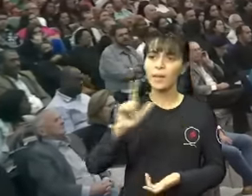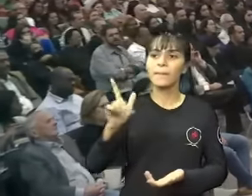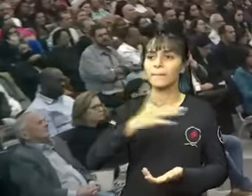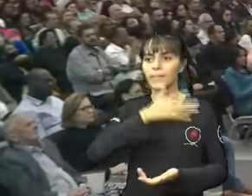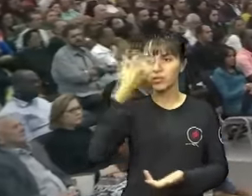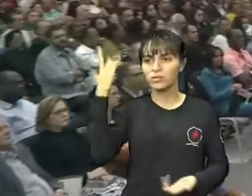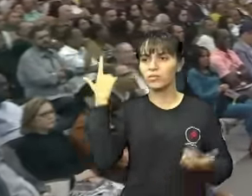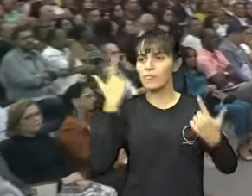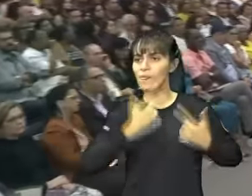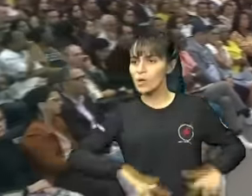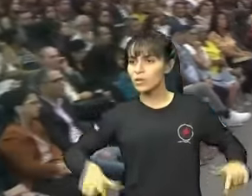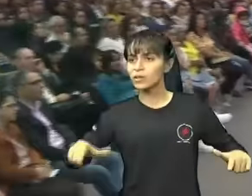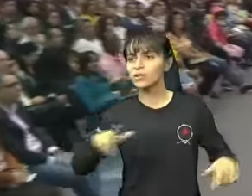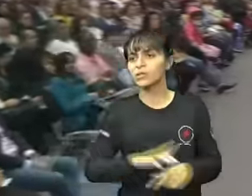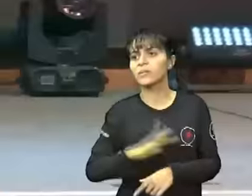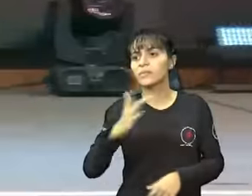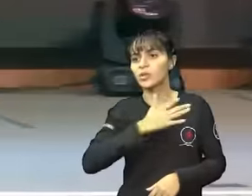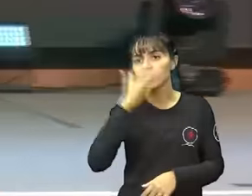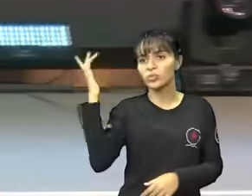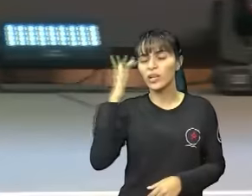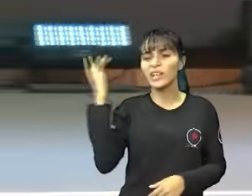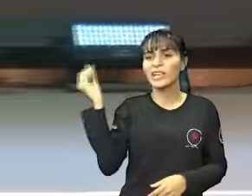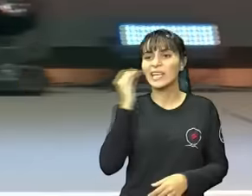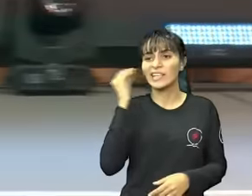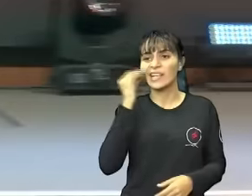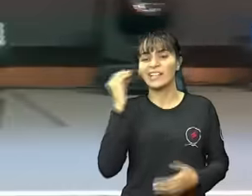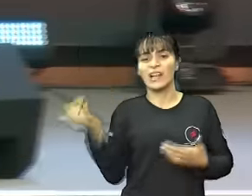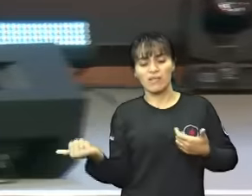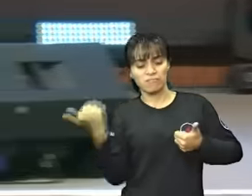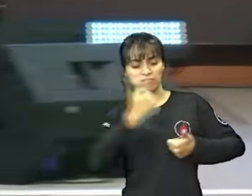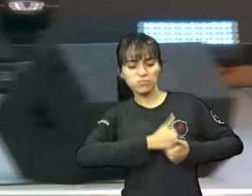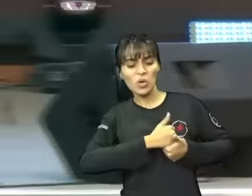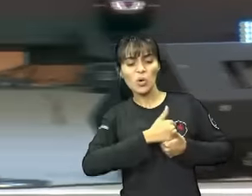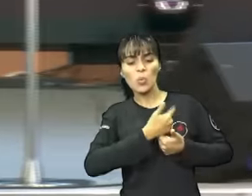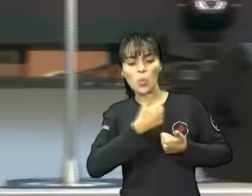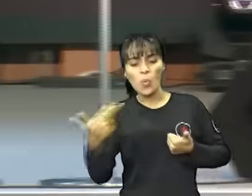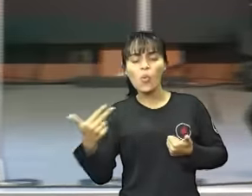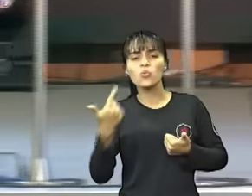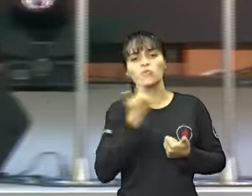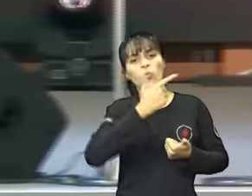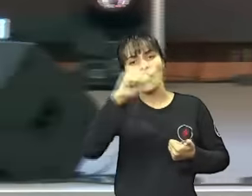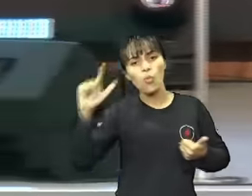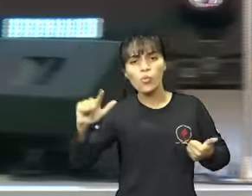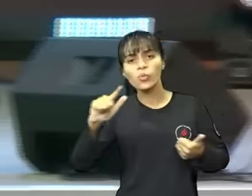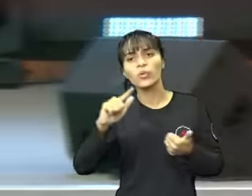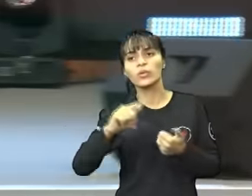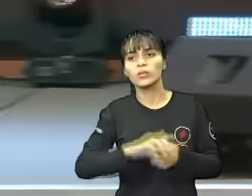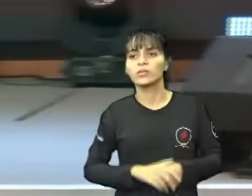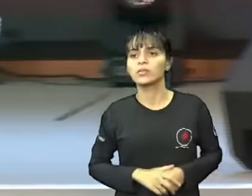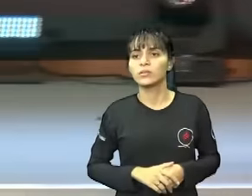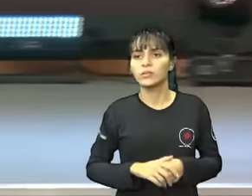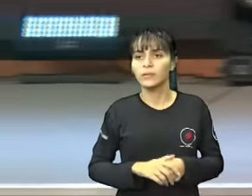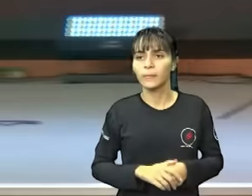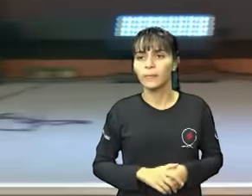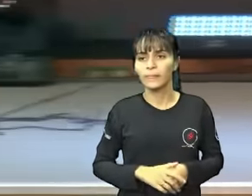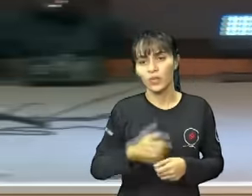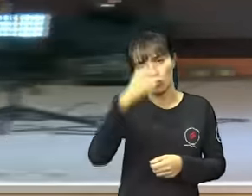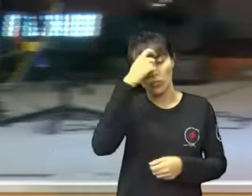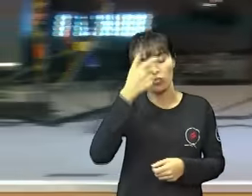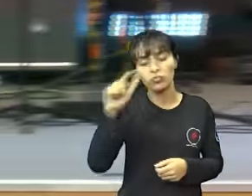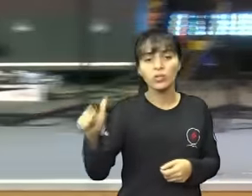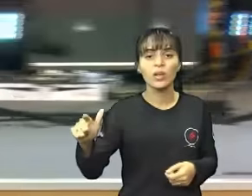vazias pessoas que tentavam preencher o vazio existencial que o ser humano faz isso até de maneira inconsciente